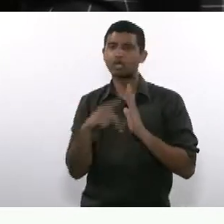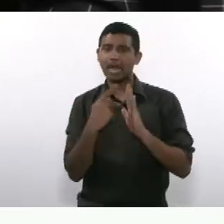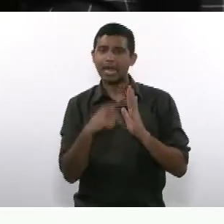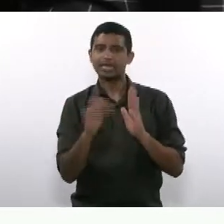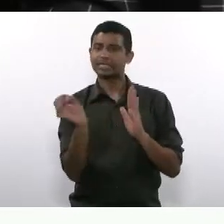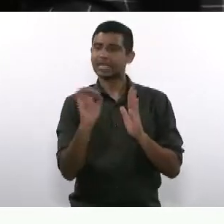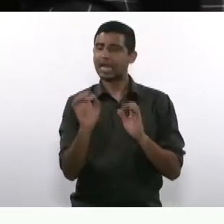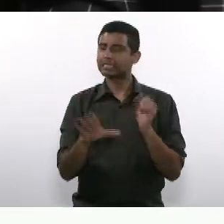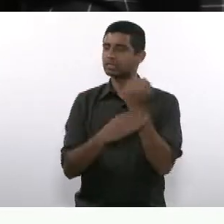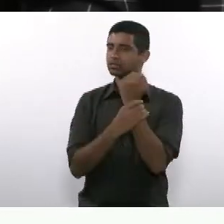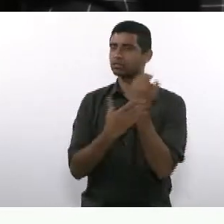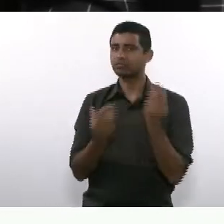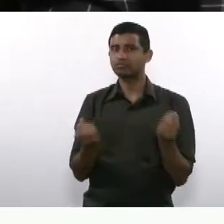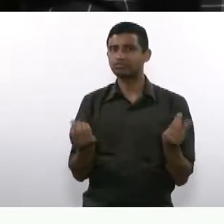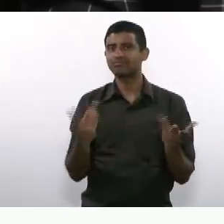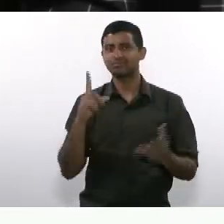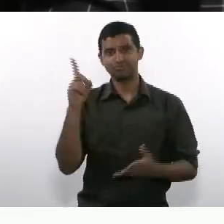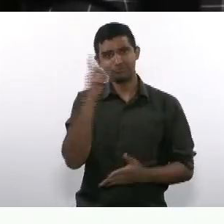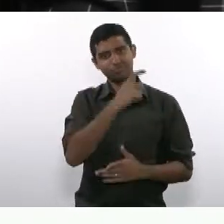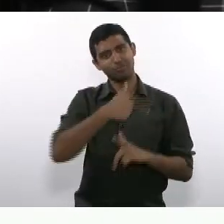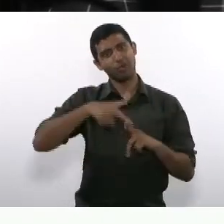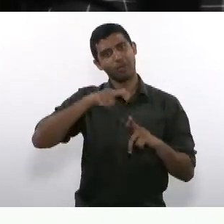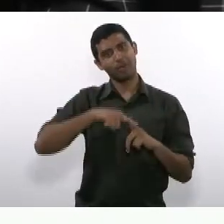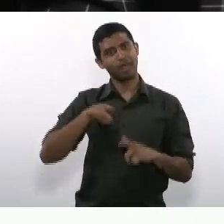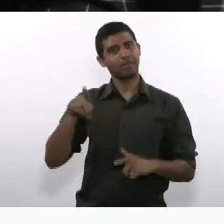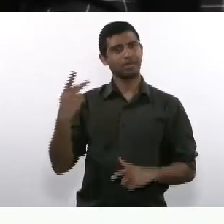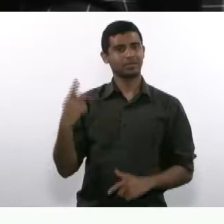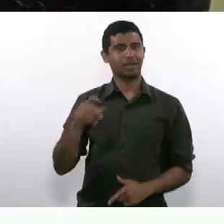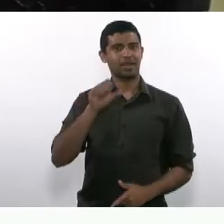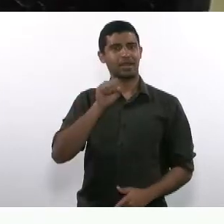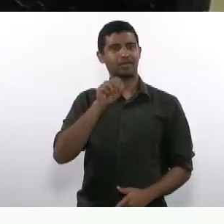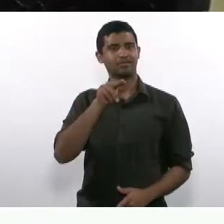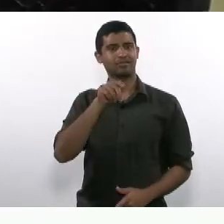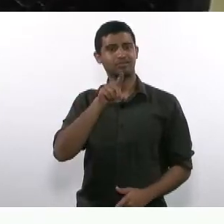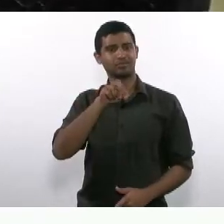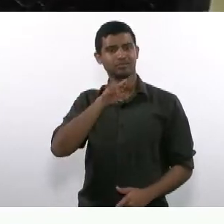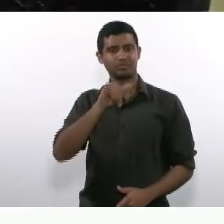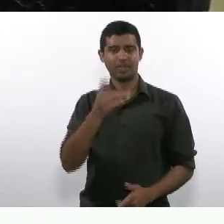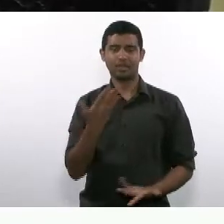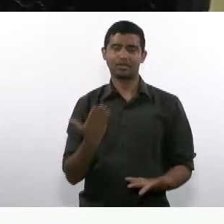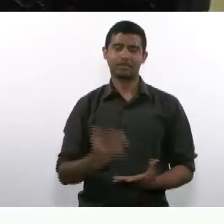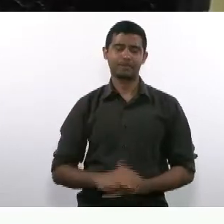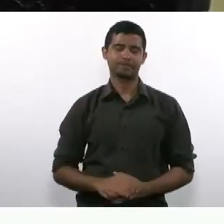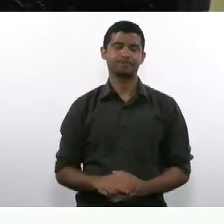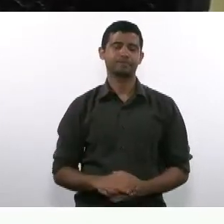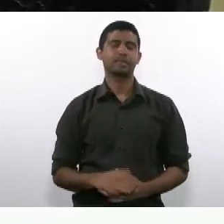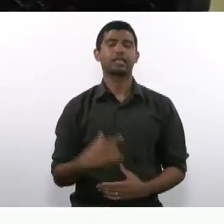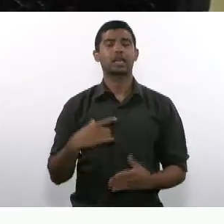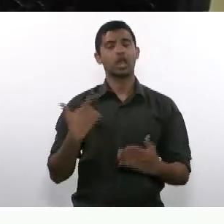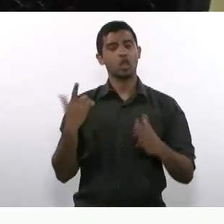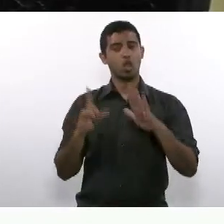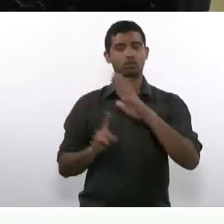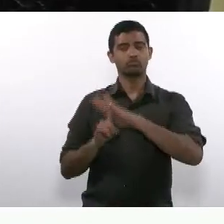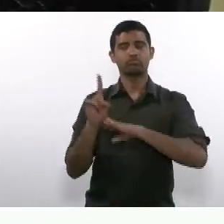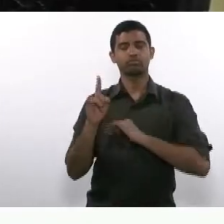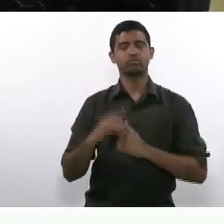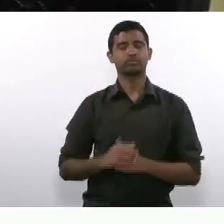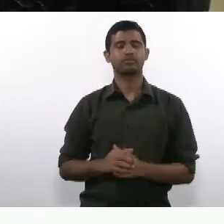segurança. Esse é o grande problema da Suderj hoje. Eu tenho mais um questionamento, que diz respeito a algumas